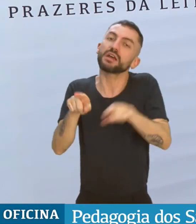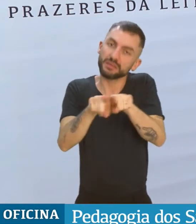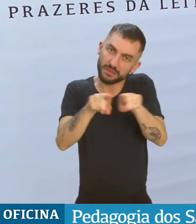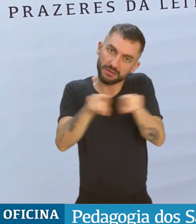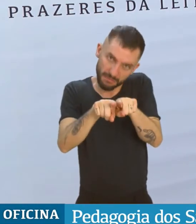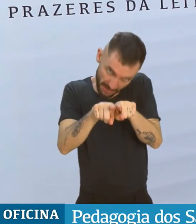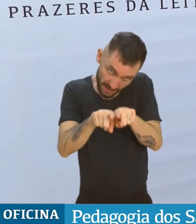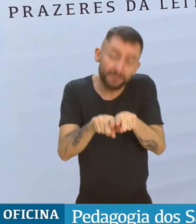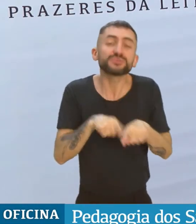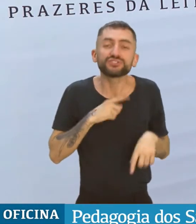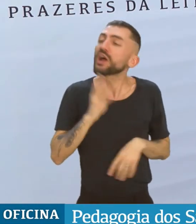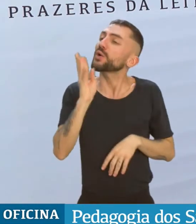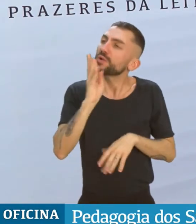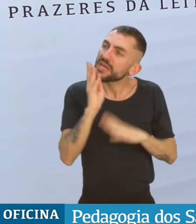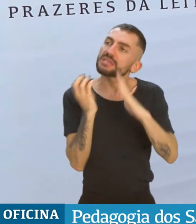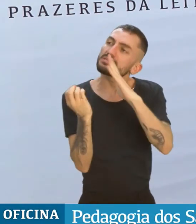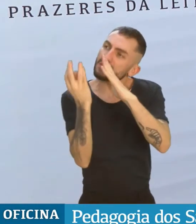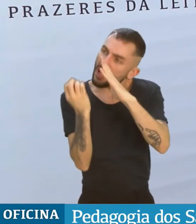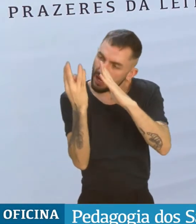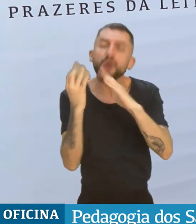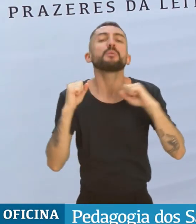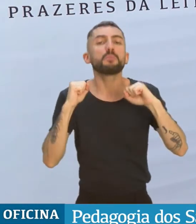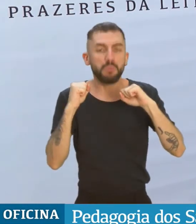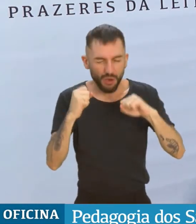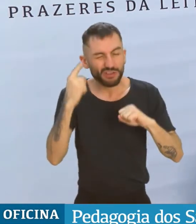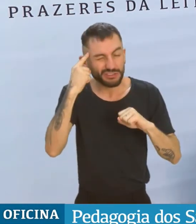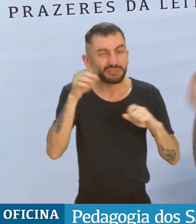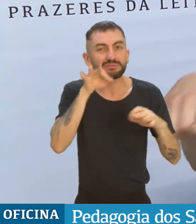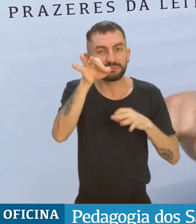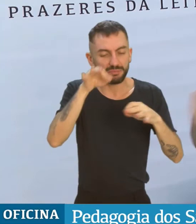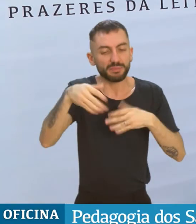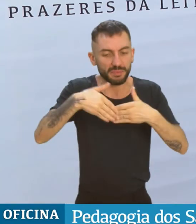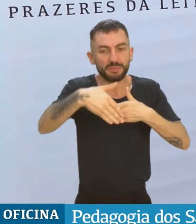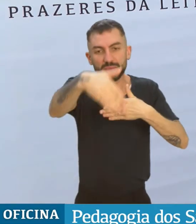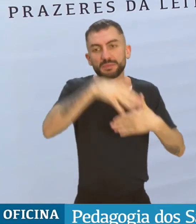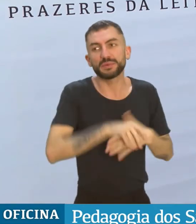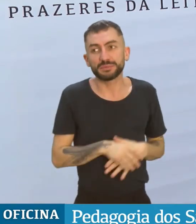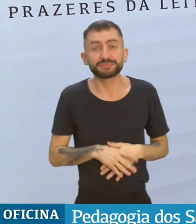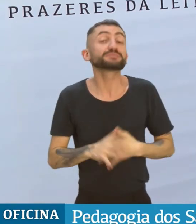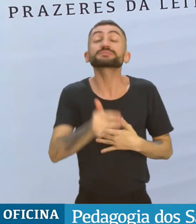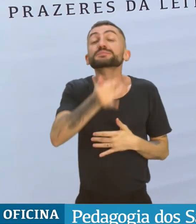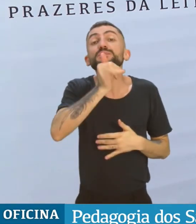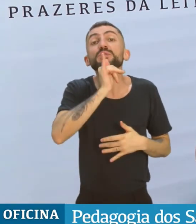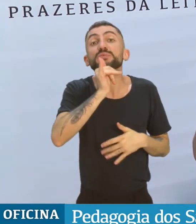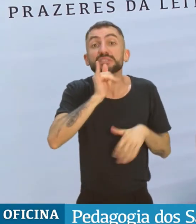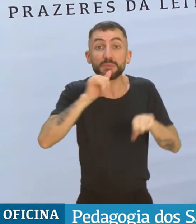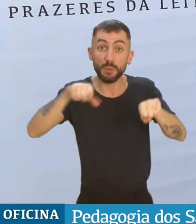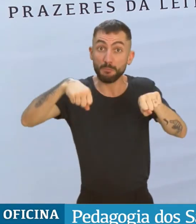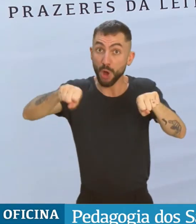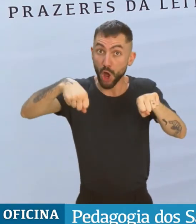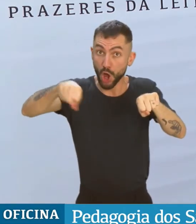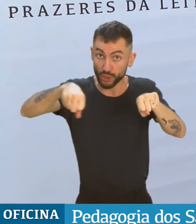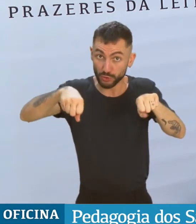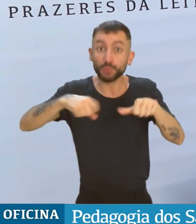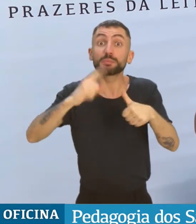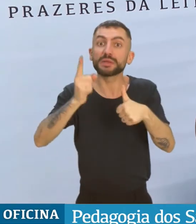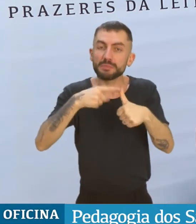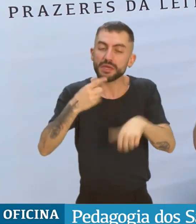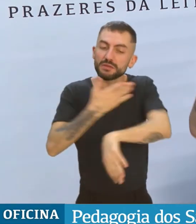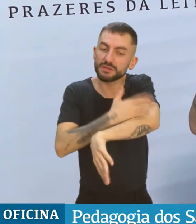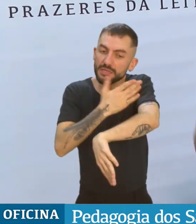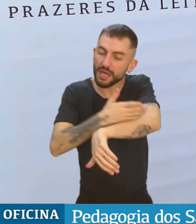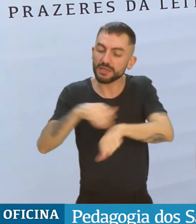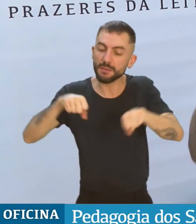está fazendo, você vai improvisar, né? A pessoa, quando ela vai fazer algum exercício com uma moto, ela sabe primeiro andar de